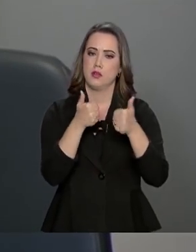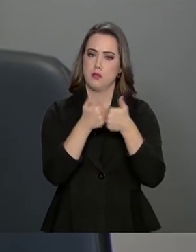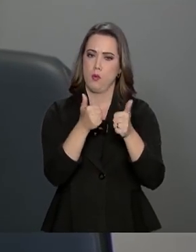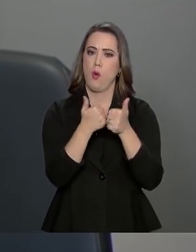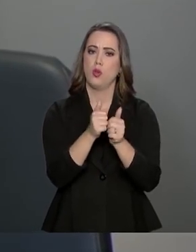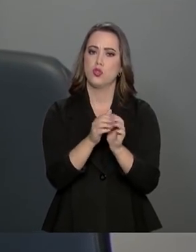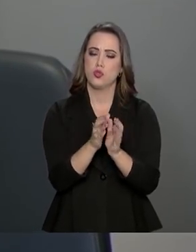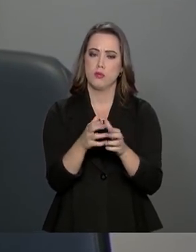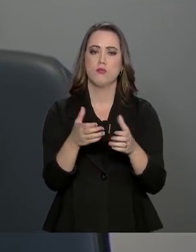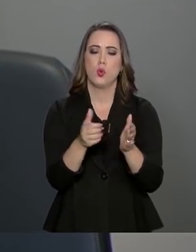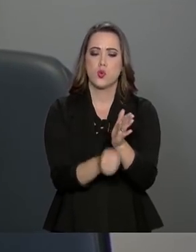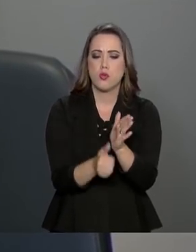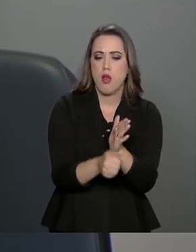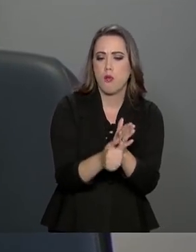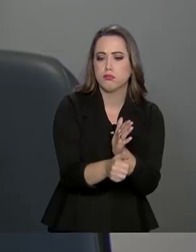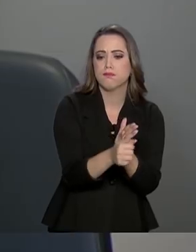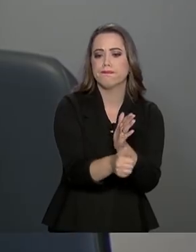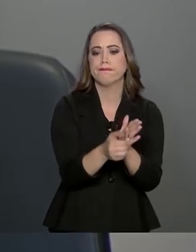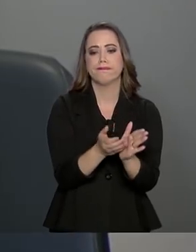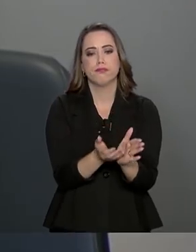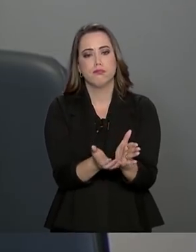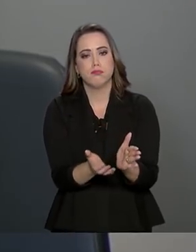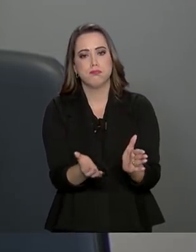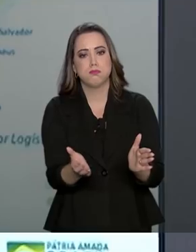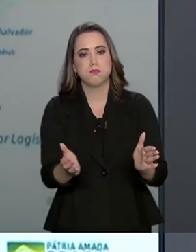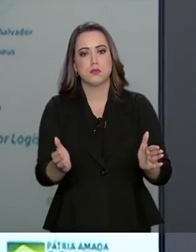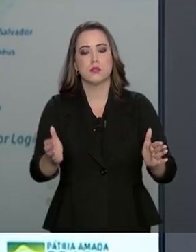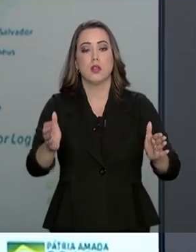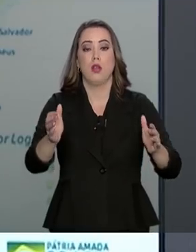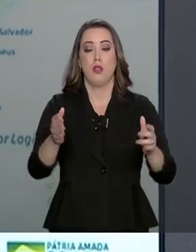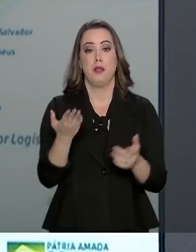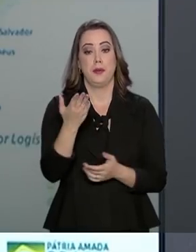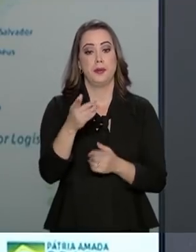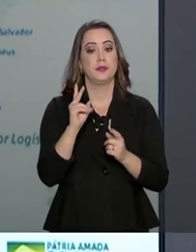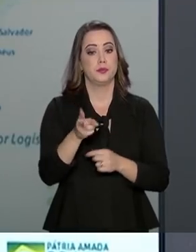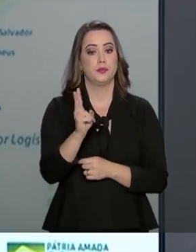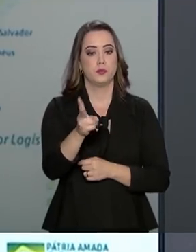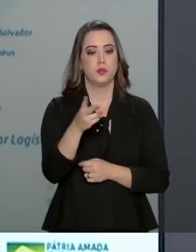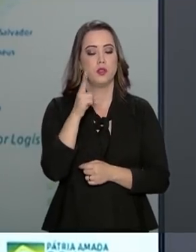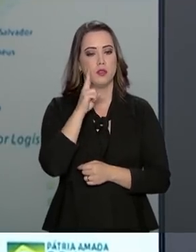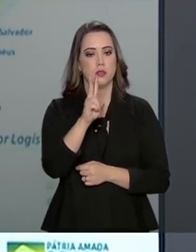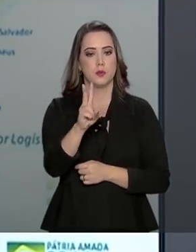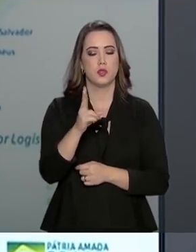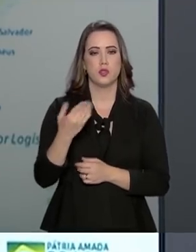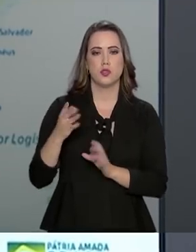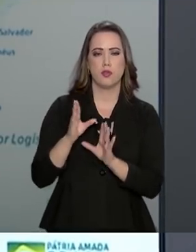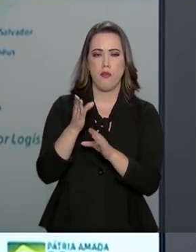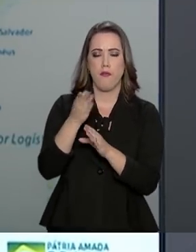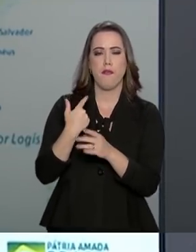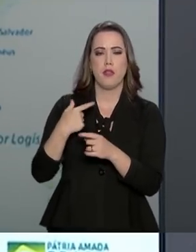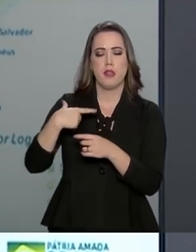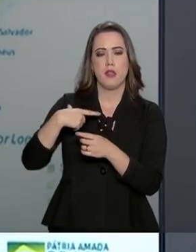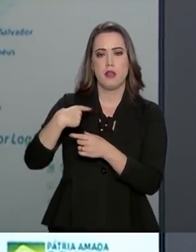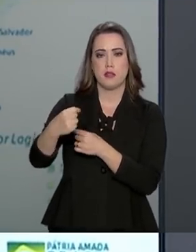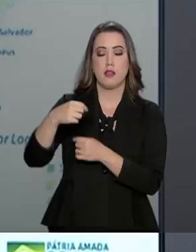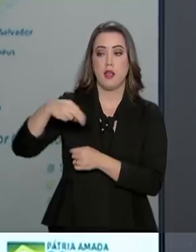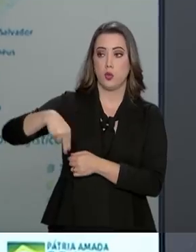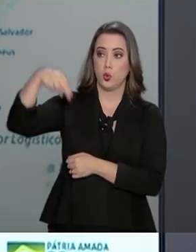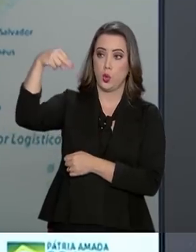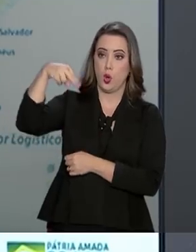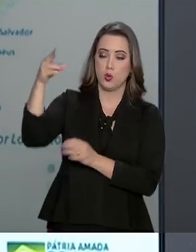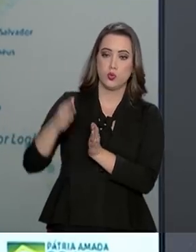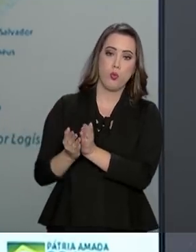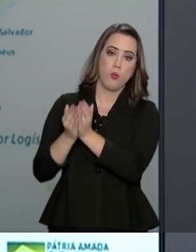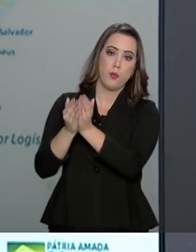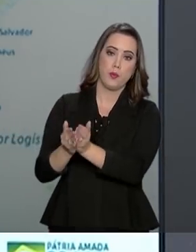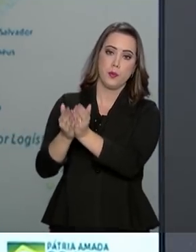que a cada ano vem se intensificando a saída pelo arco norte, né? Pelos portos lá